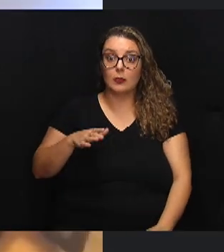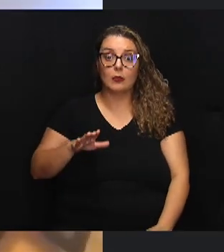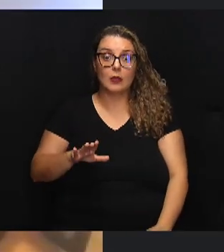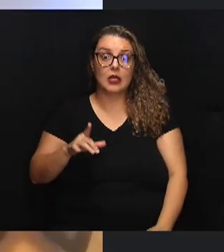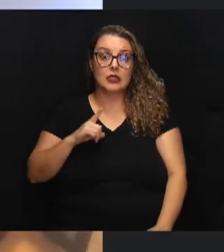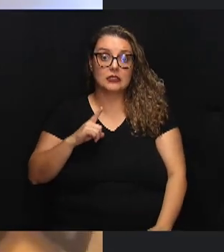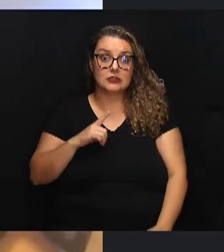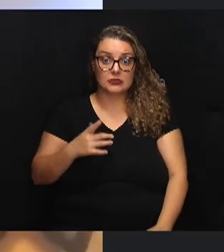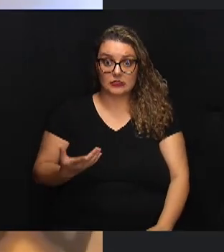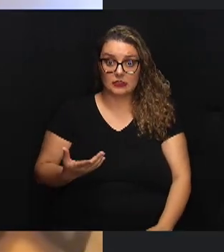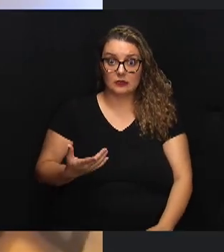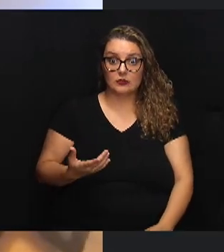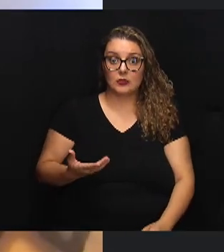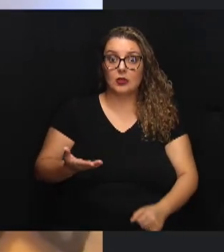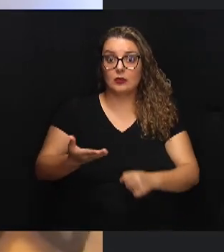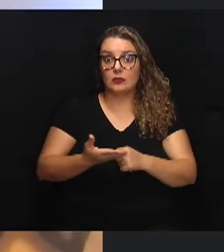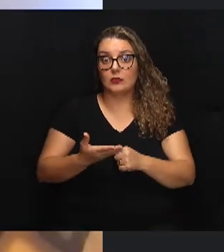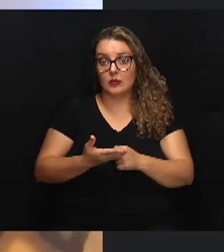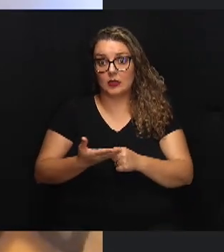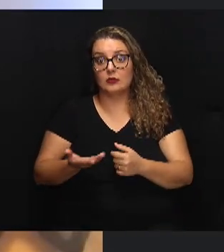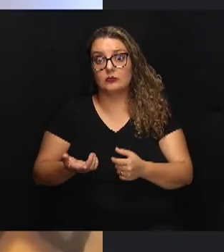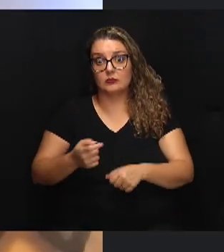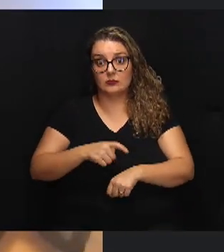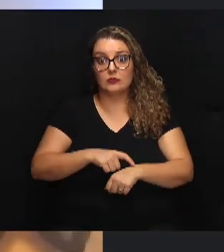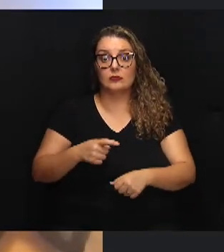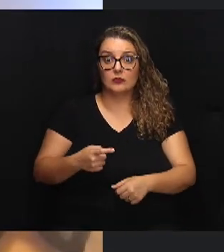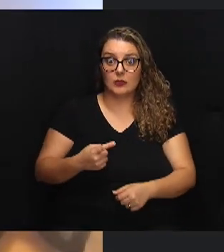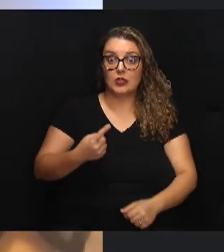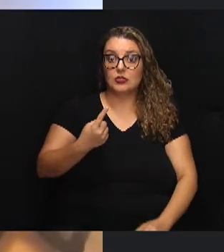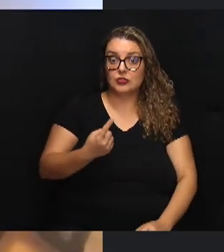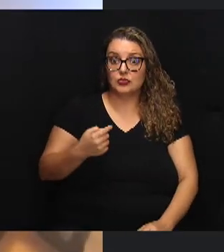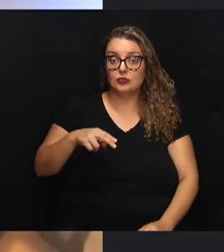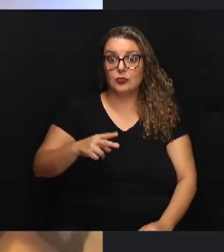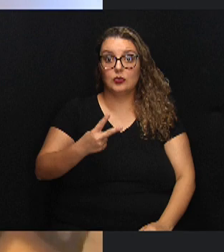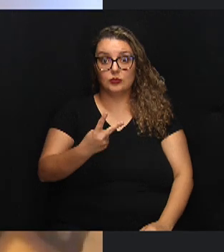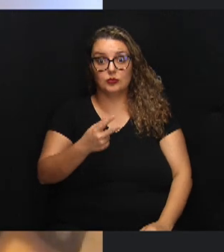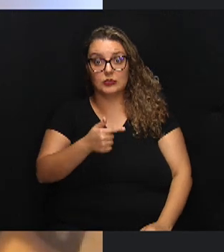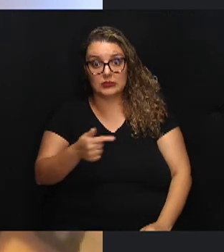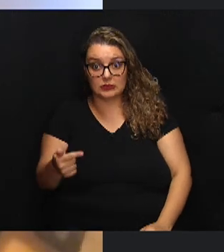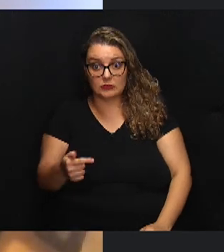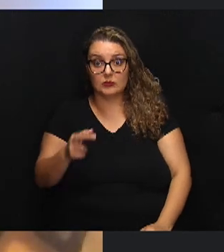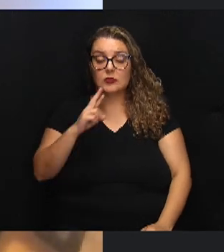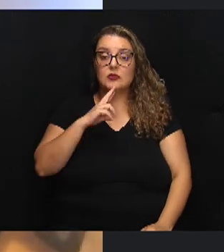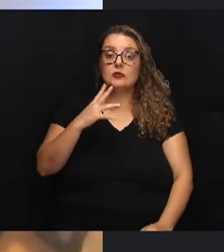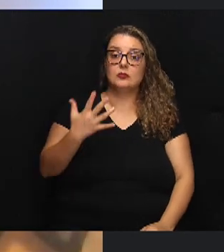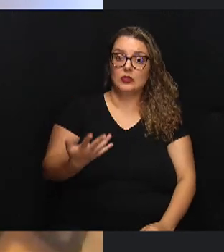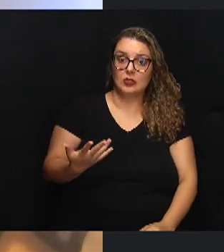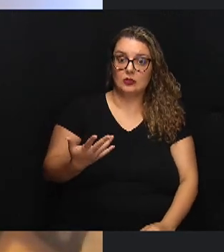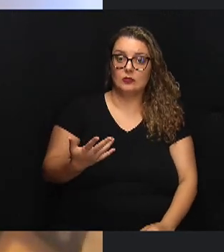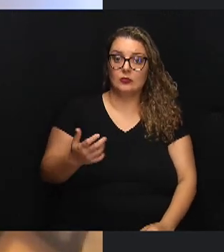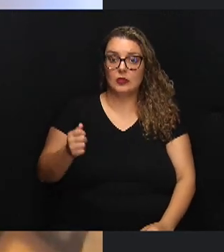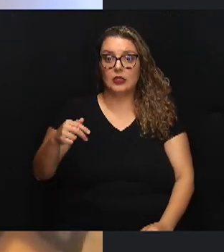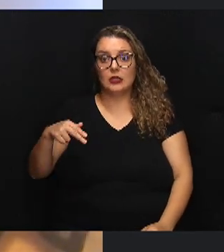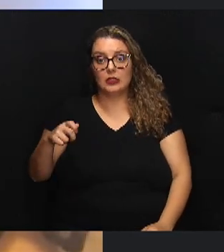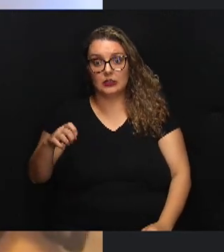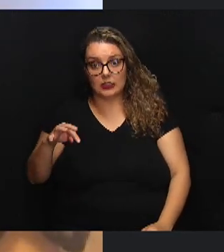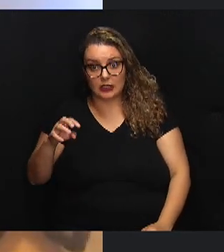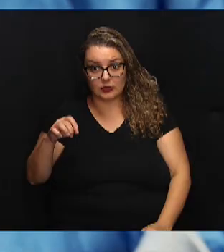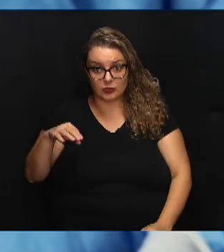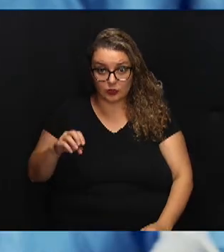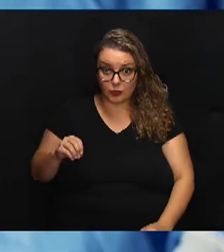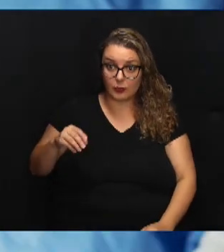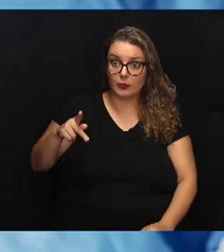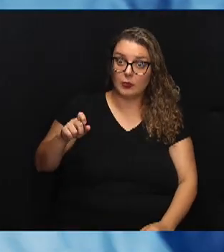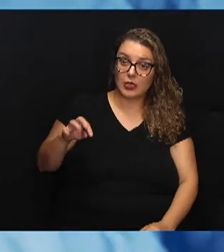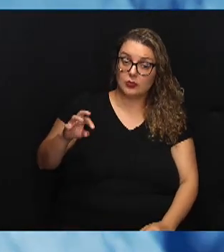tem um intervalo de tempo considerável, às vezes de 1 a 2 semanas, para a gente ter o resultado anatomopatológico disso.